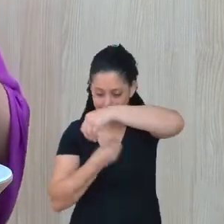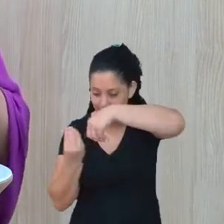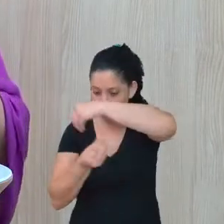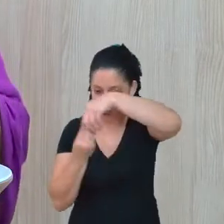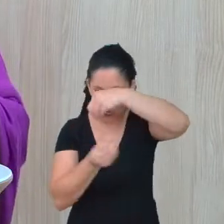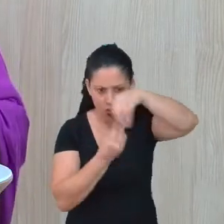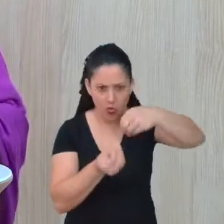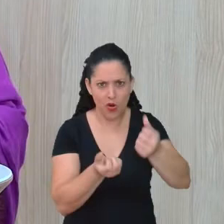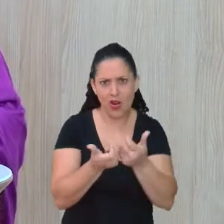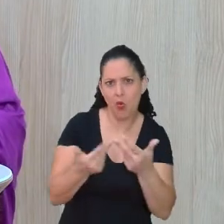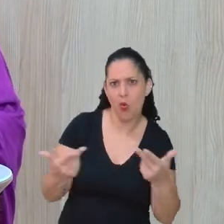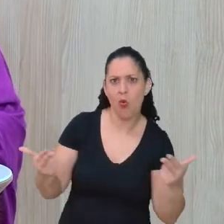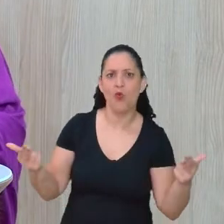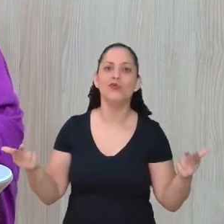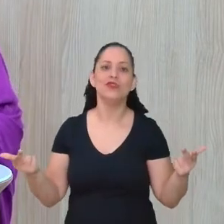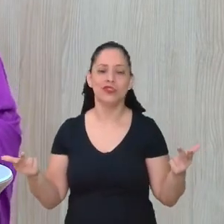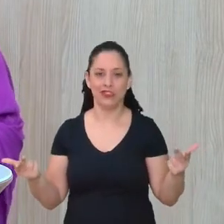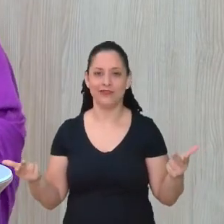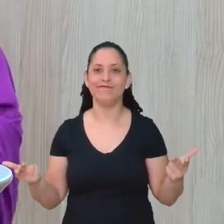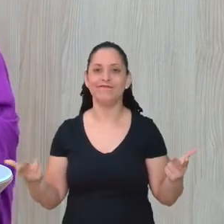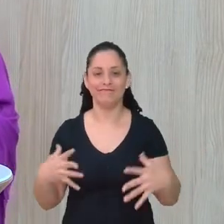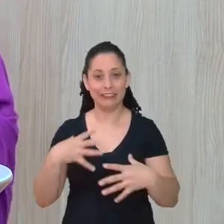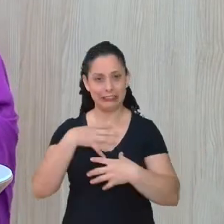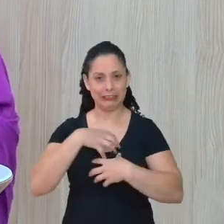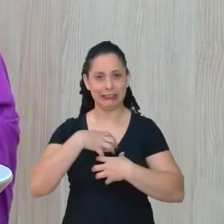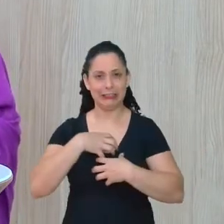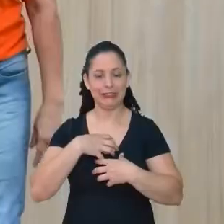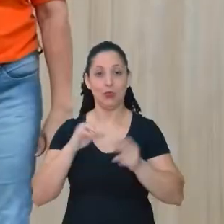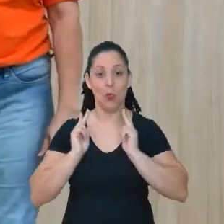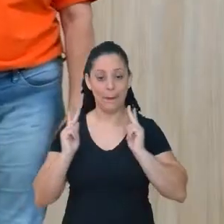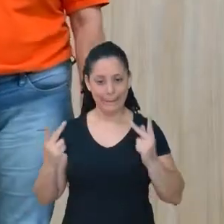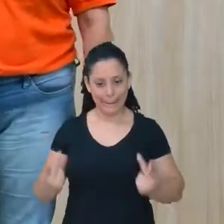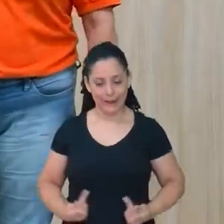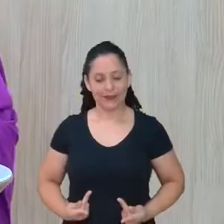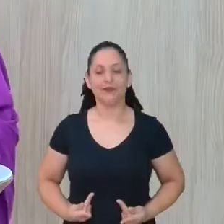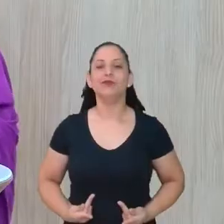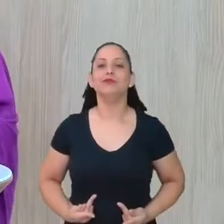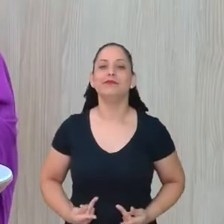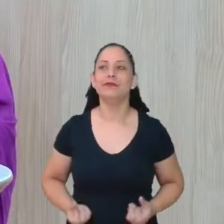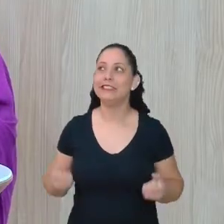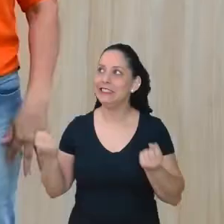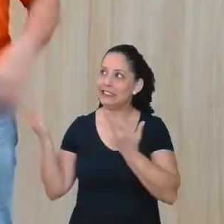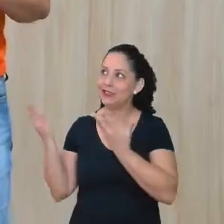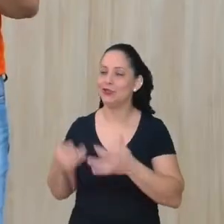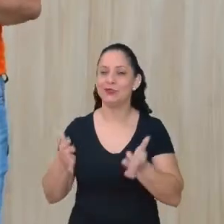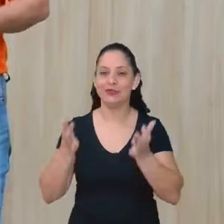as tantas facetas, né? facetas do ser humano. Do ser humano. Em cena.